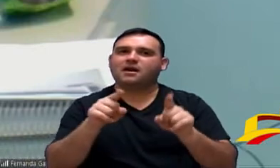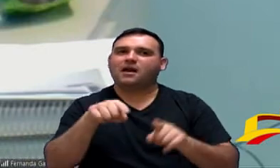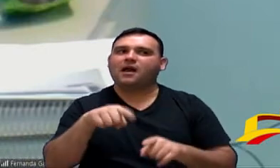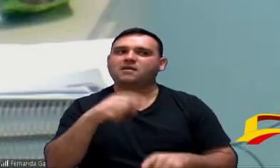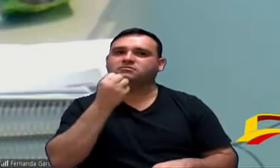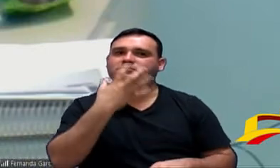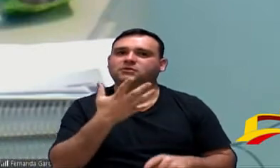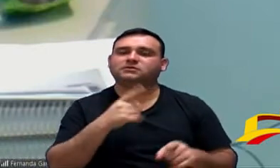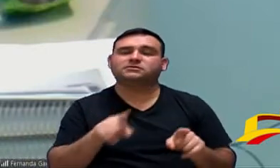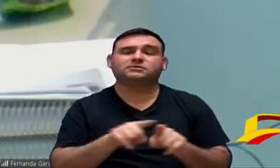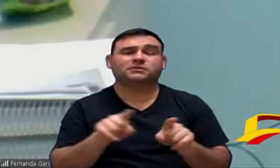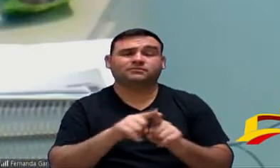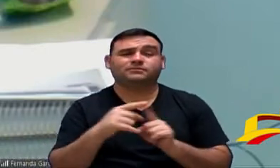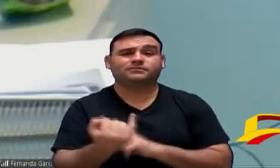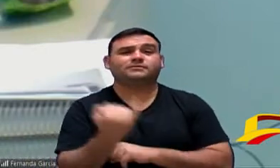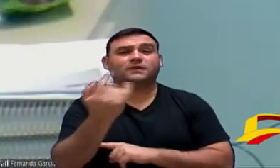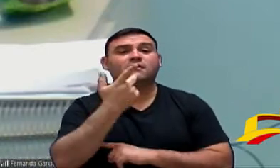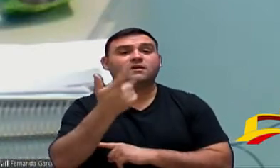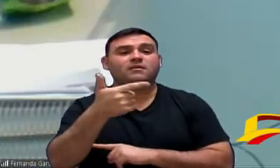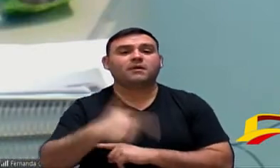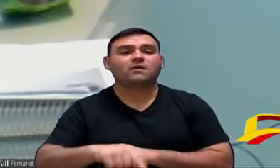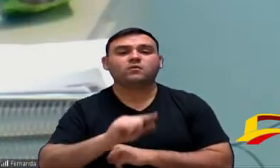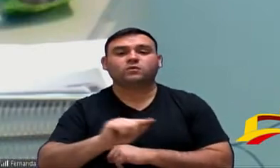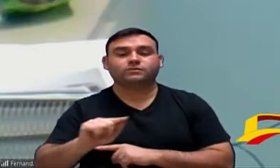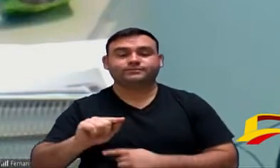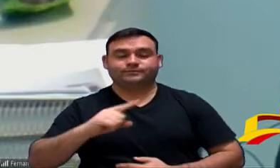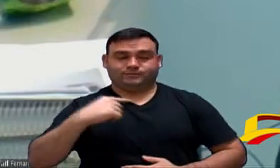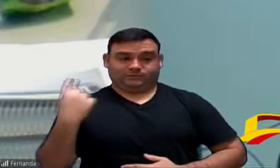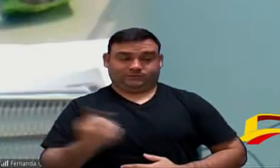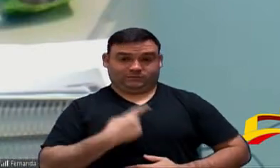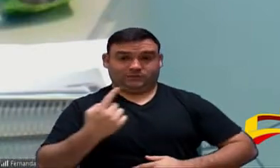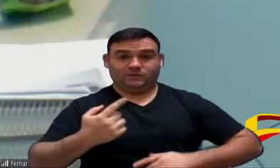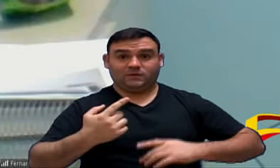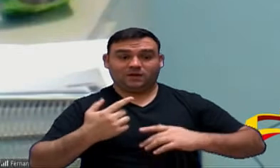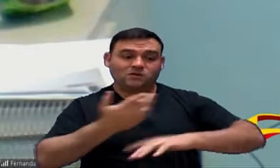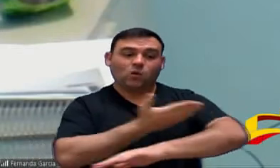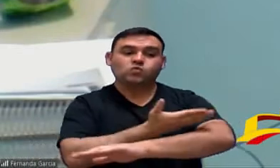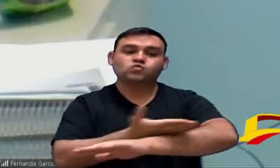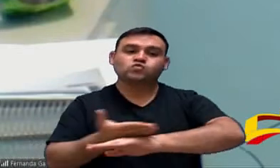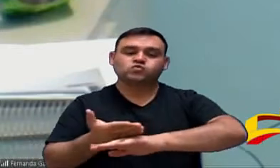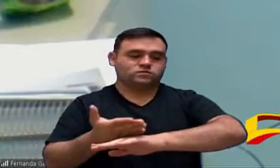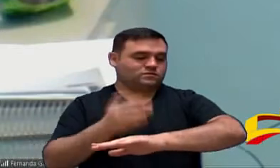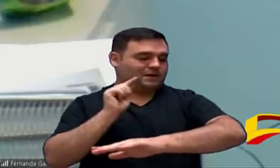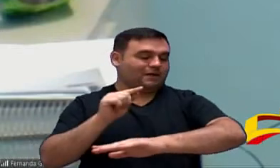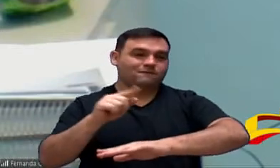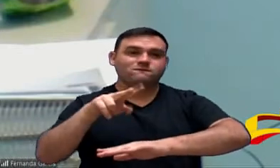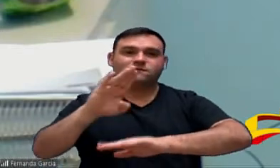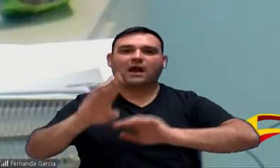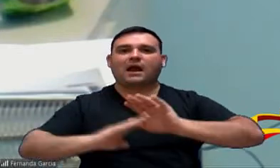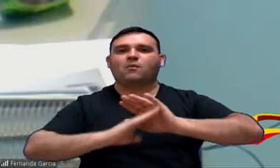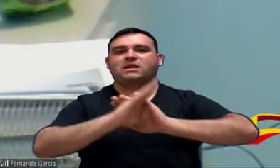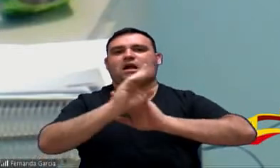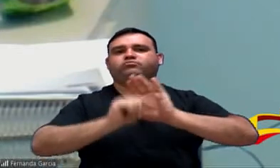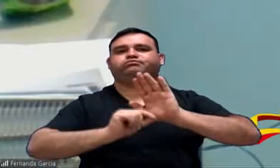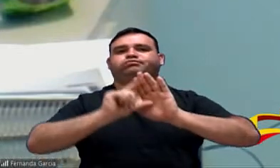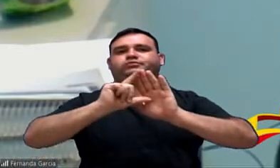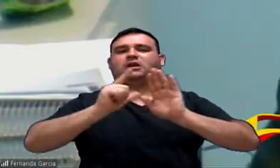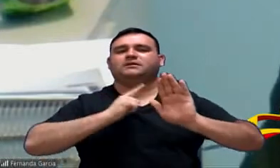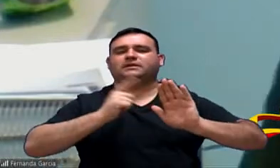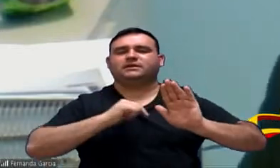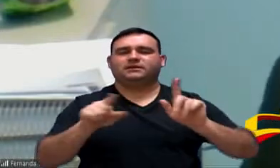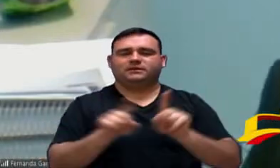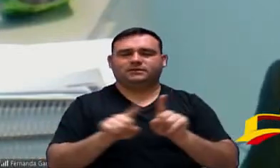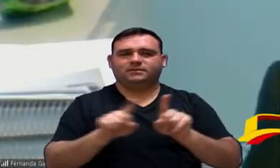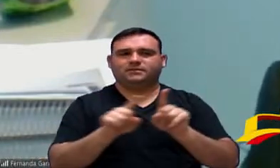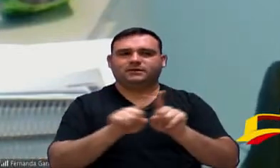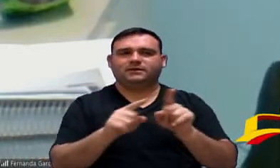Então, é importante. E dizendo também que a tendência, né, infelizmente, é aumentar Nós já temos